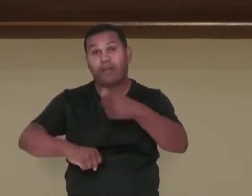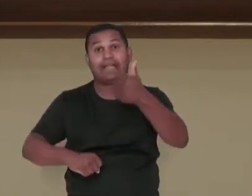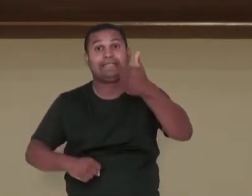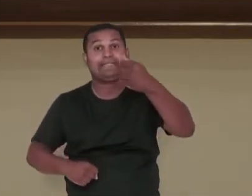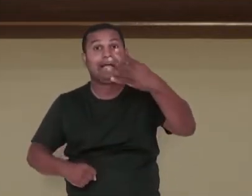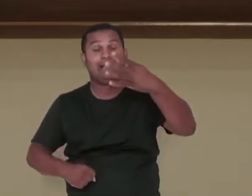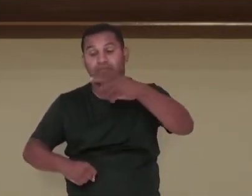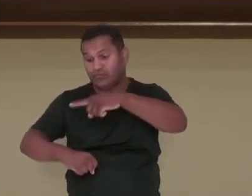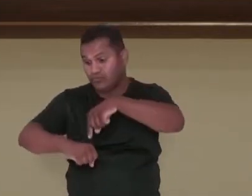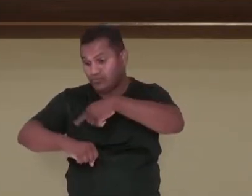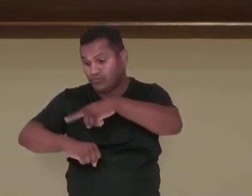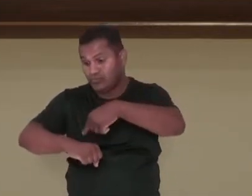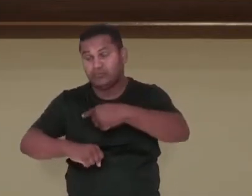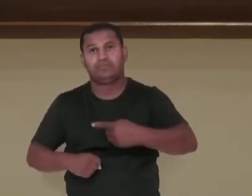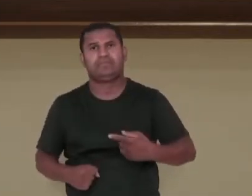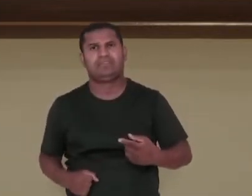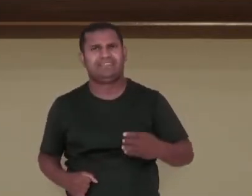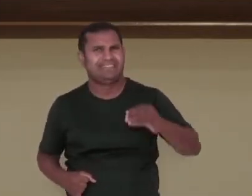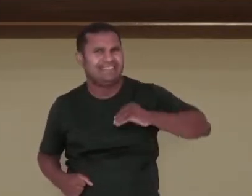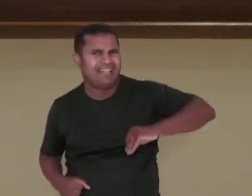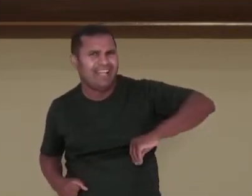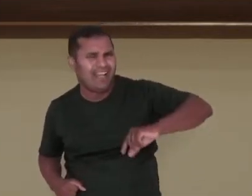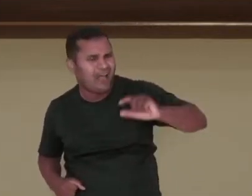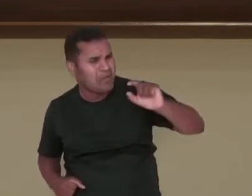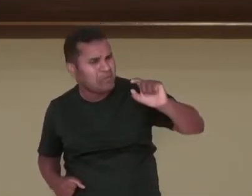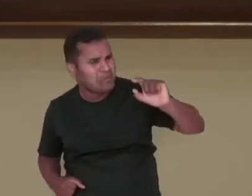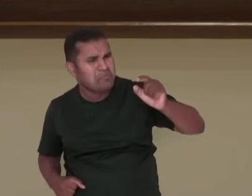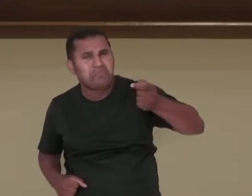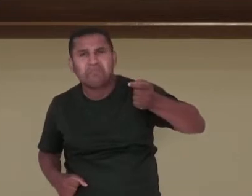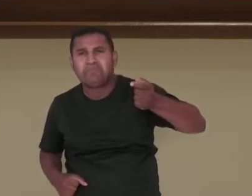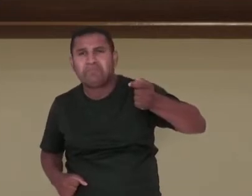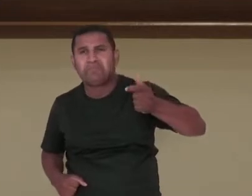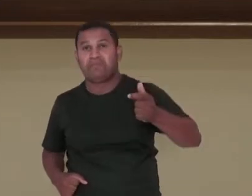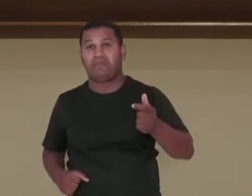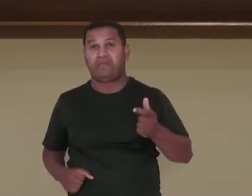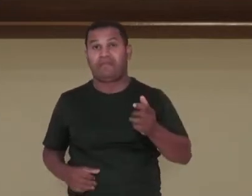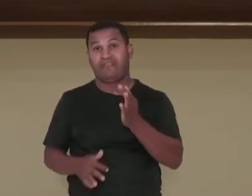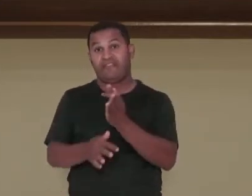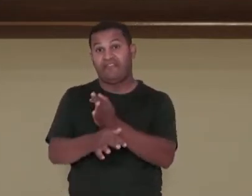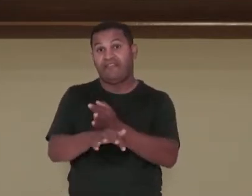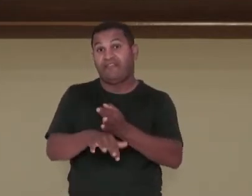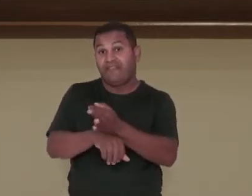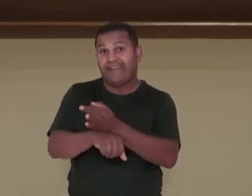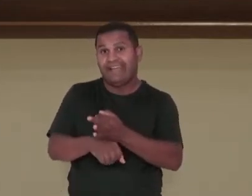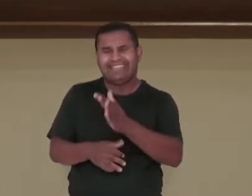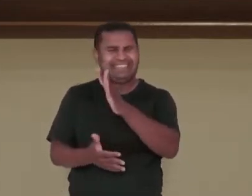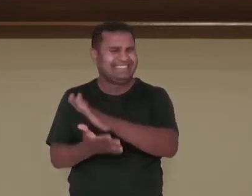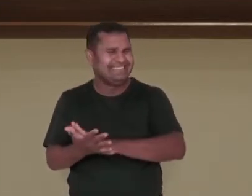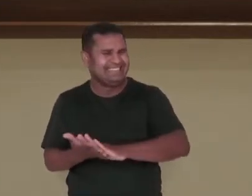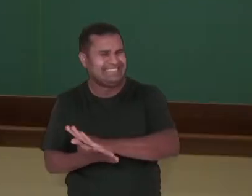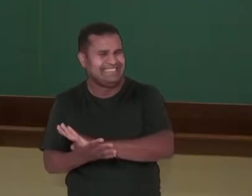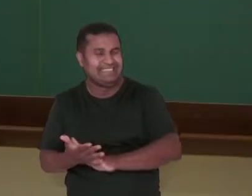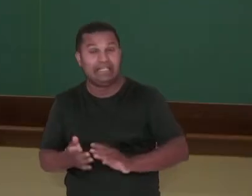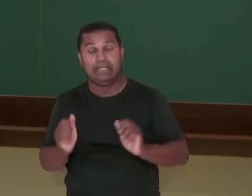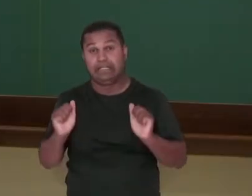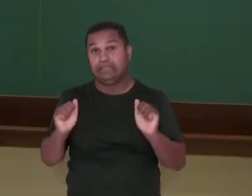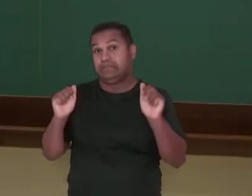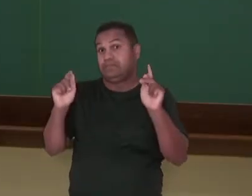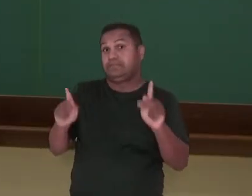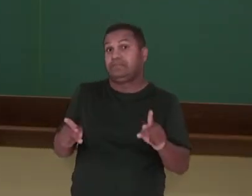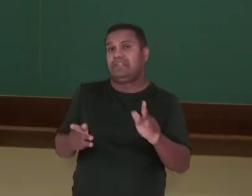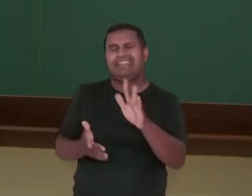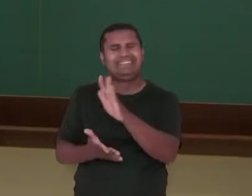diárias, baixos salários, sem direito a férias, sem aposentadoria, muitas vezes sem